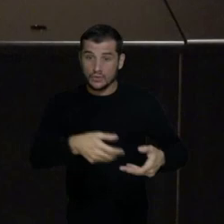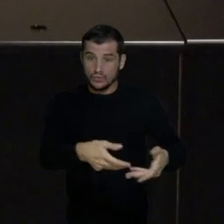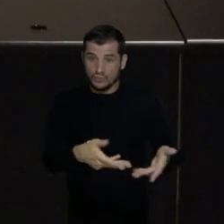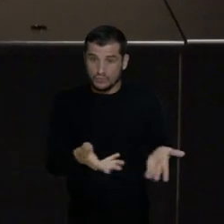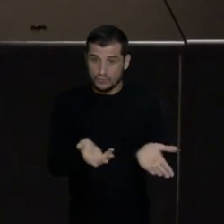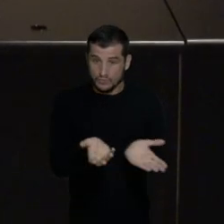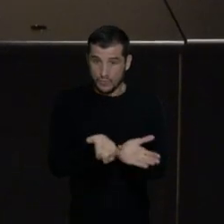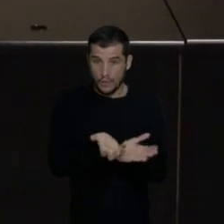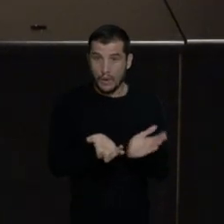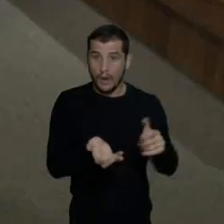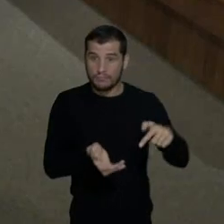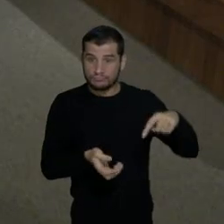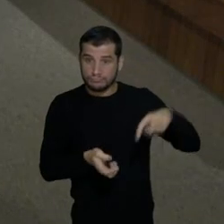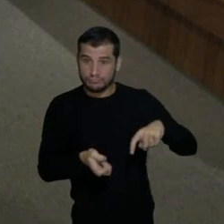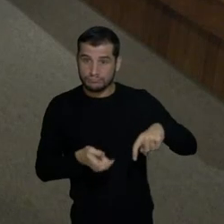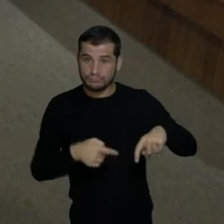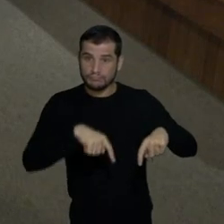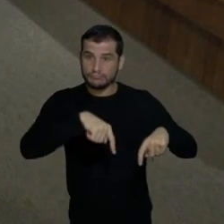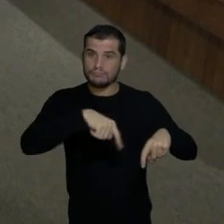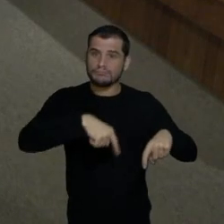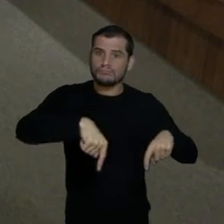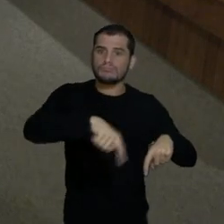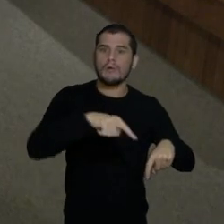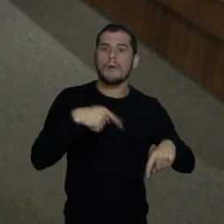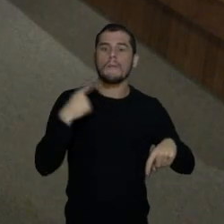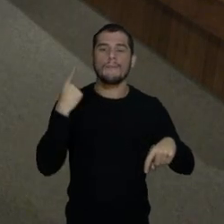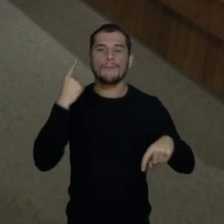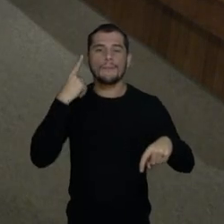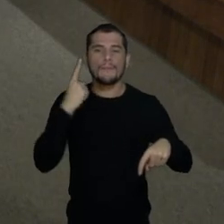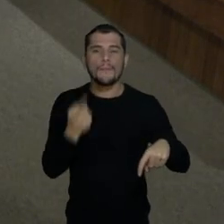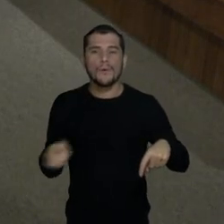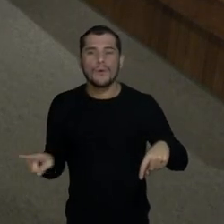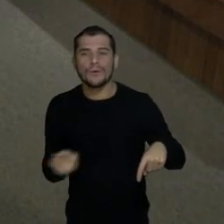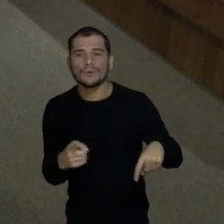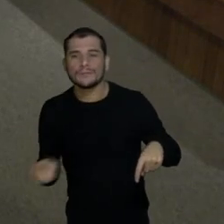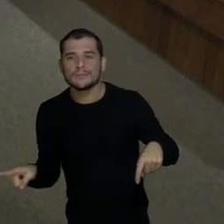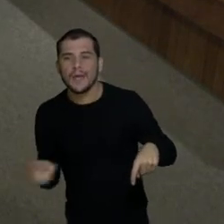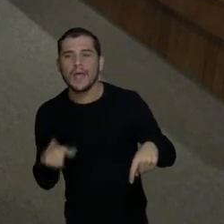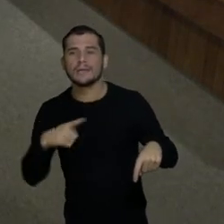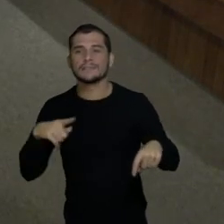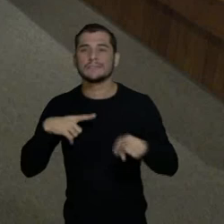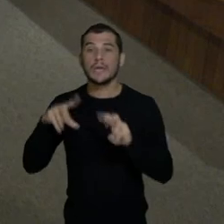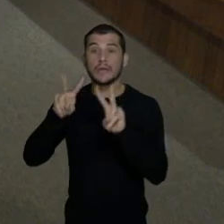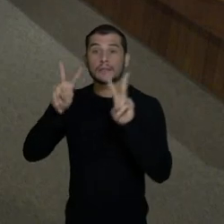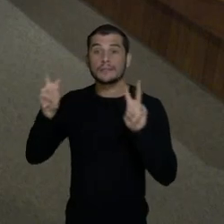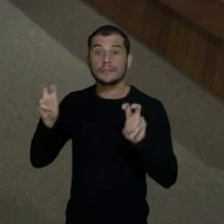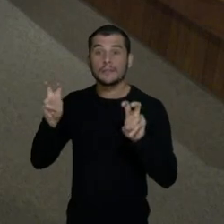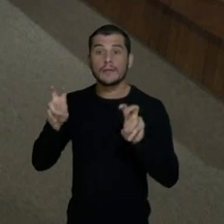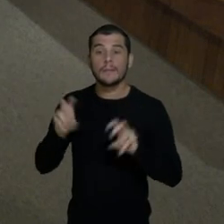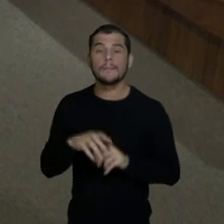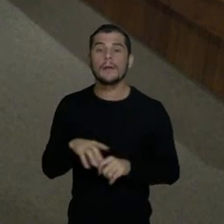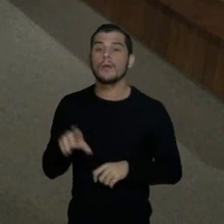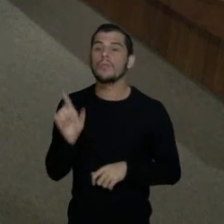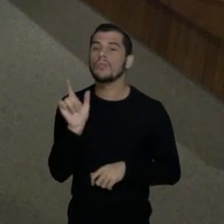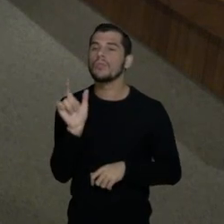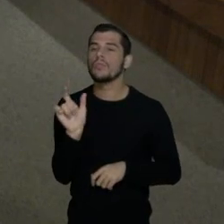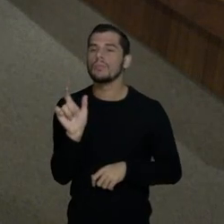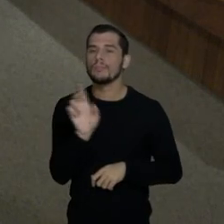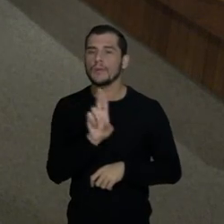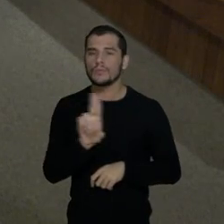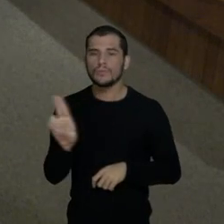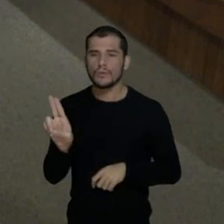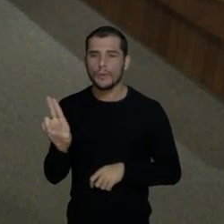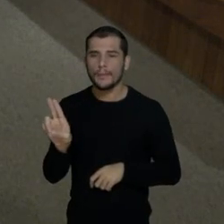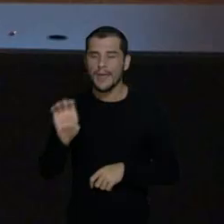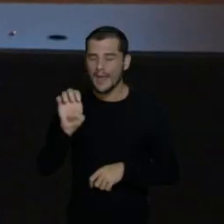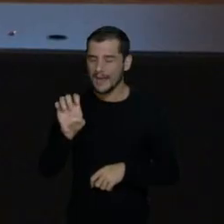e numa das músicas eh se falava de Edgar Elen E aí ele fala quem é